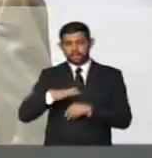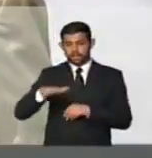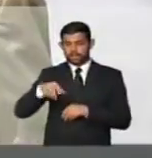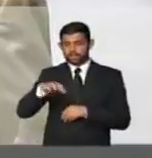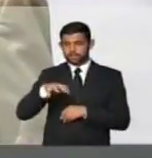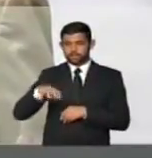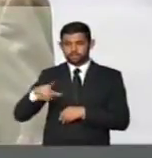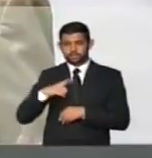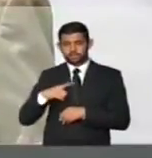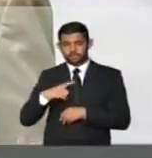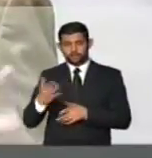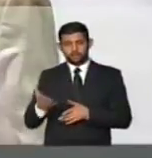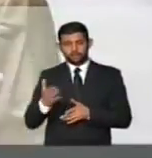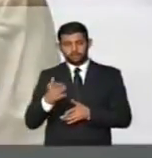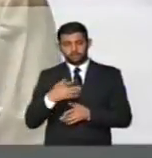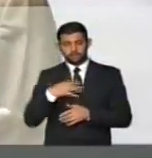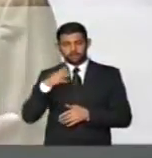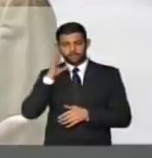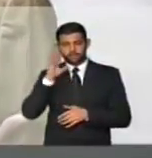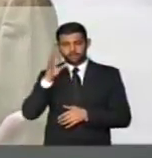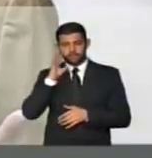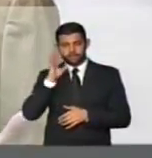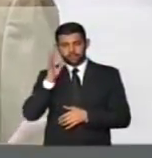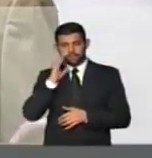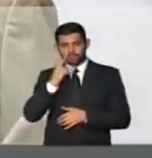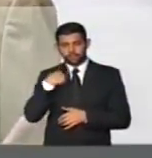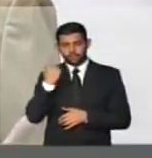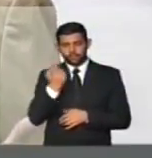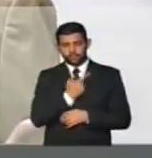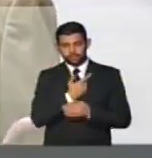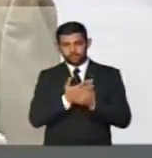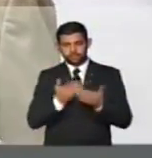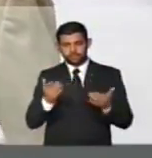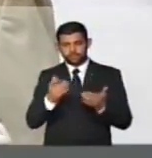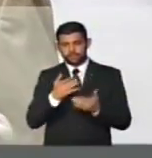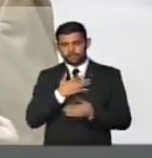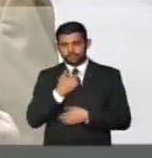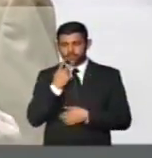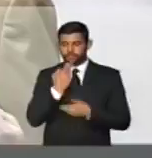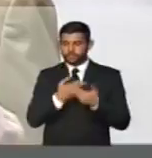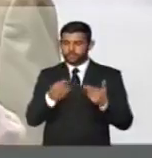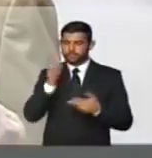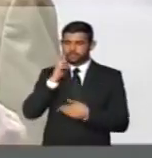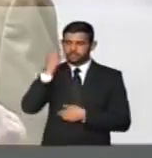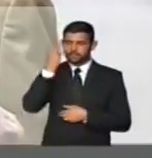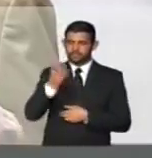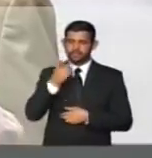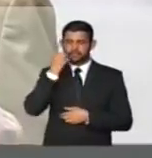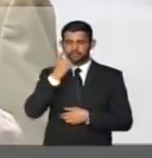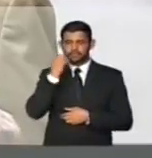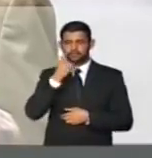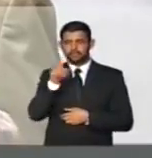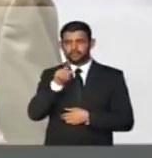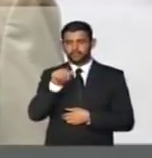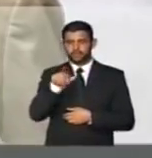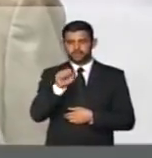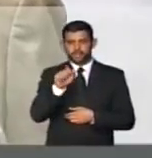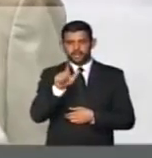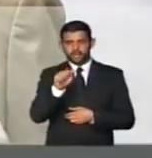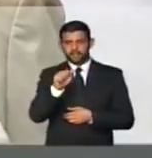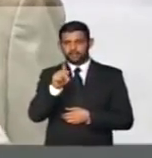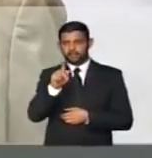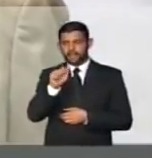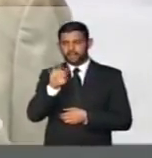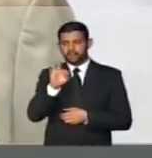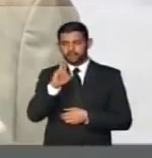toda aquela região. É o sonho nosso E eu digo uma coisa a Vossa Excelência, deputado Gonzaga. Se o